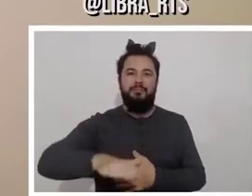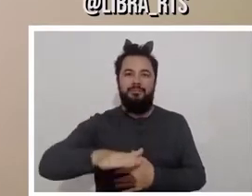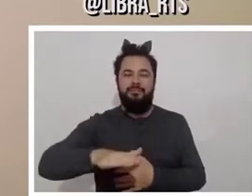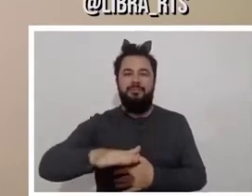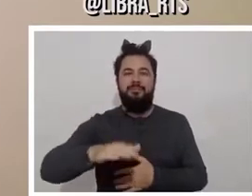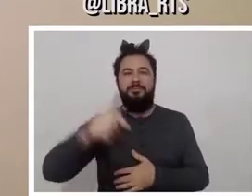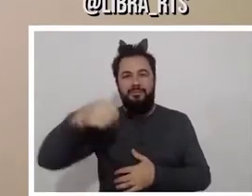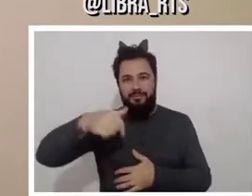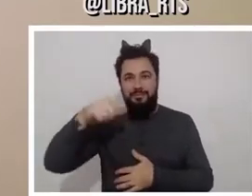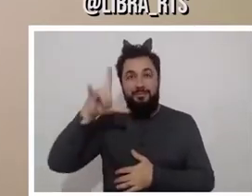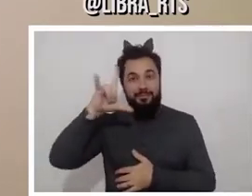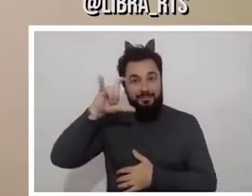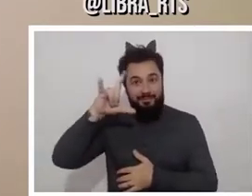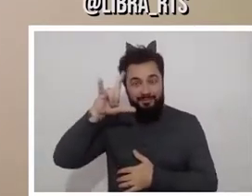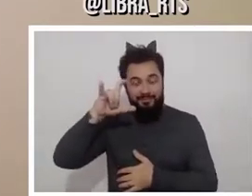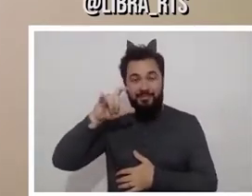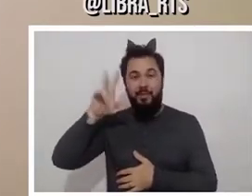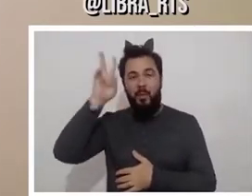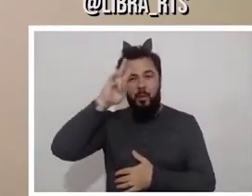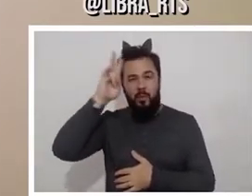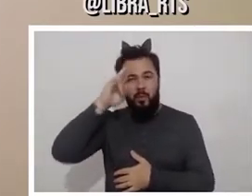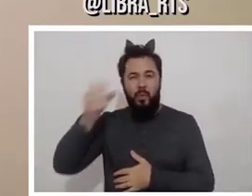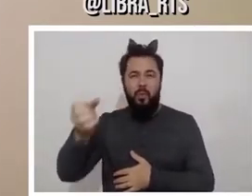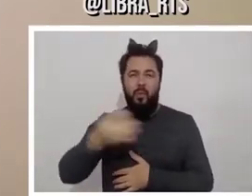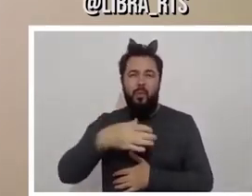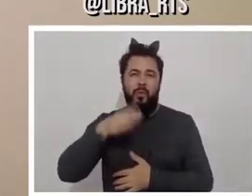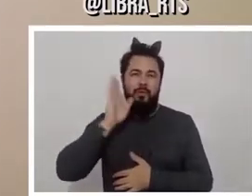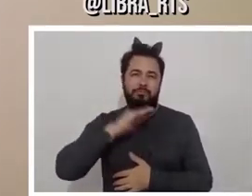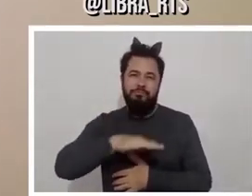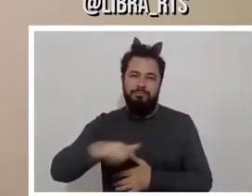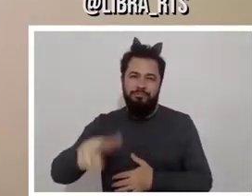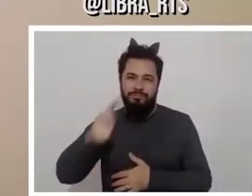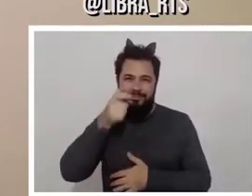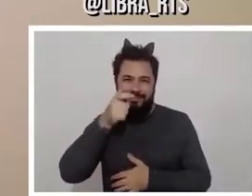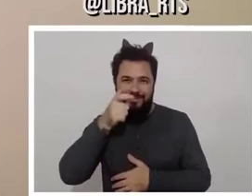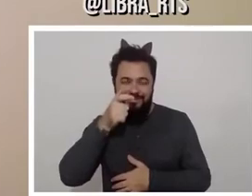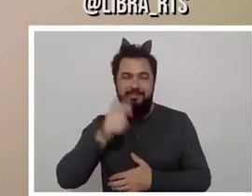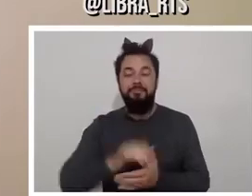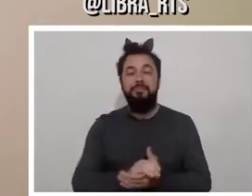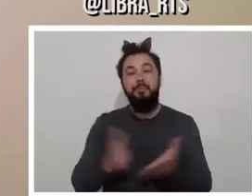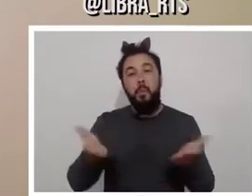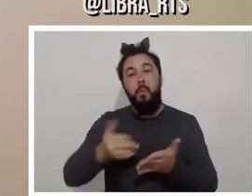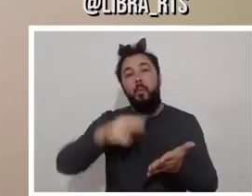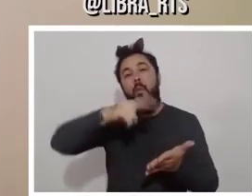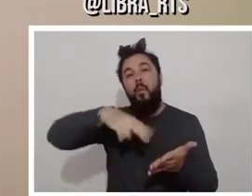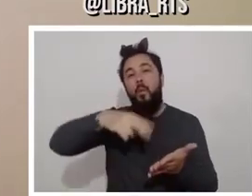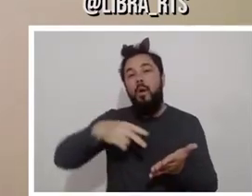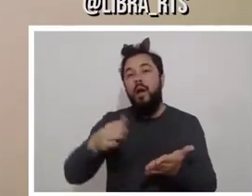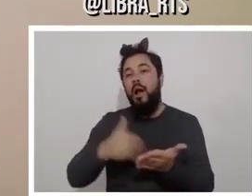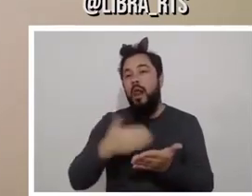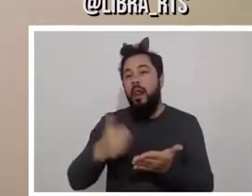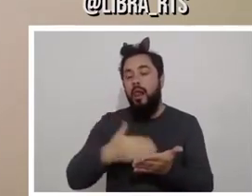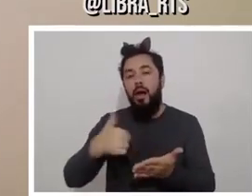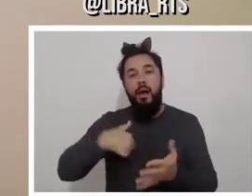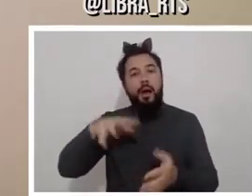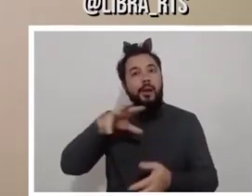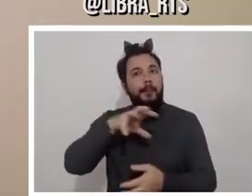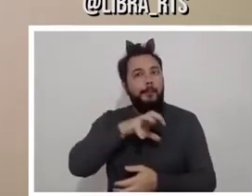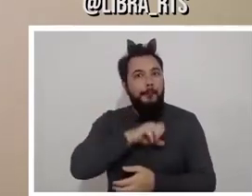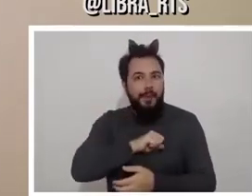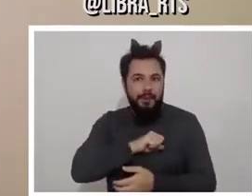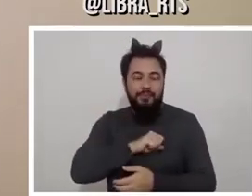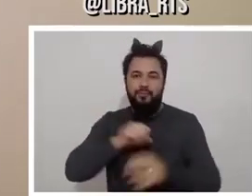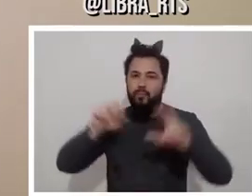três horas da tarde aqui no meu instagram uma história nova para criançada ó hoje eu vou ler o livro que eu gostei bastante